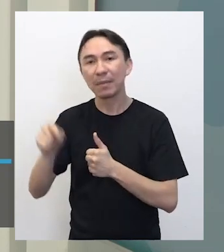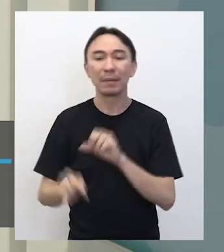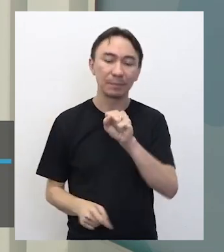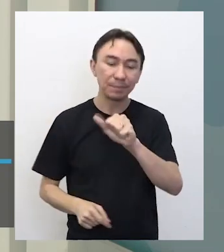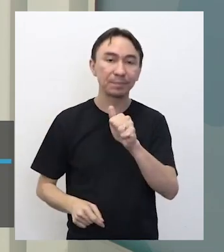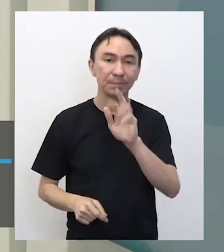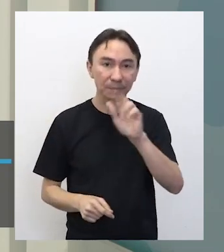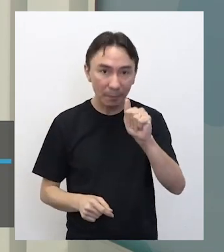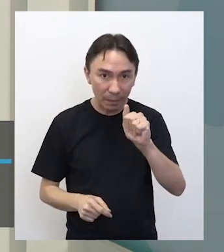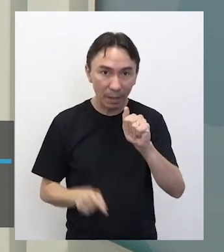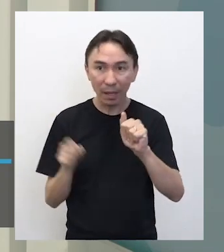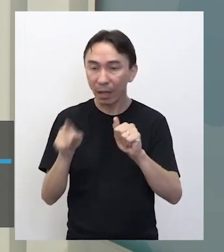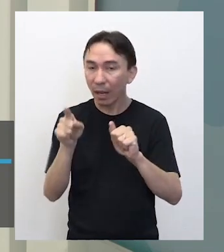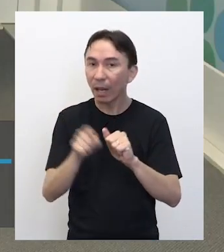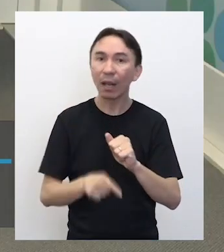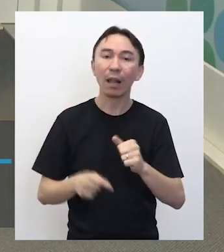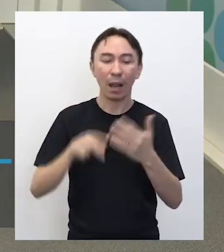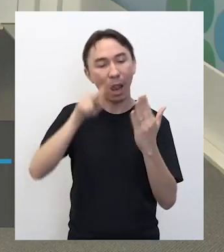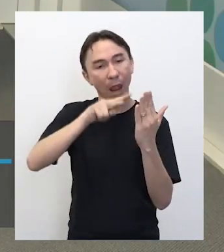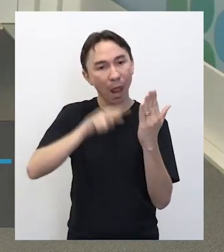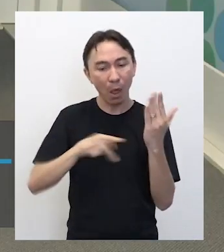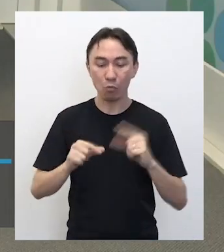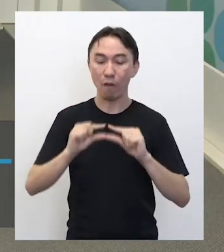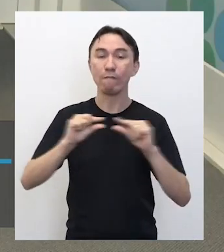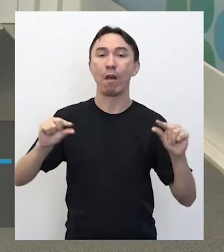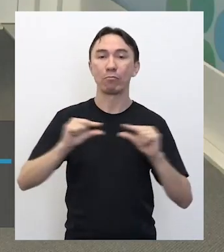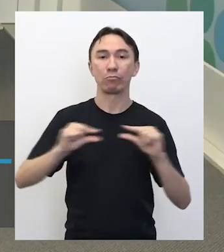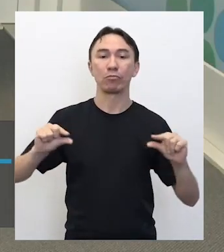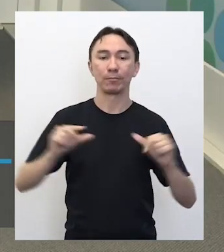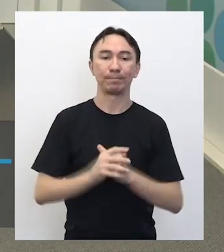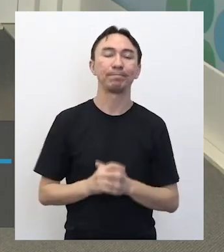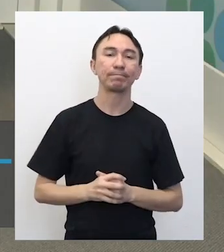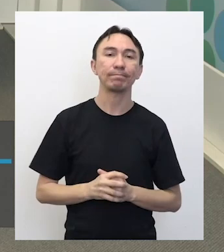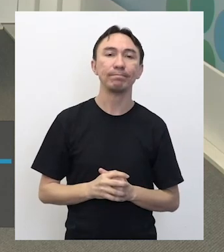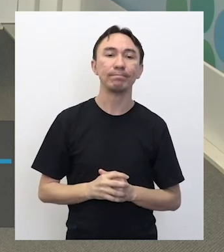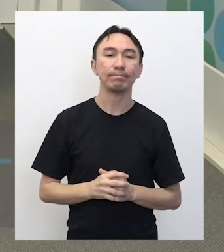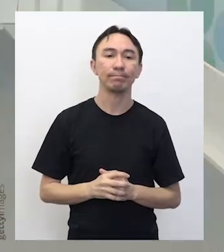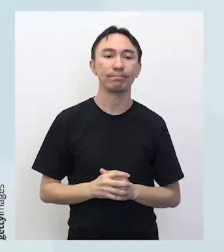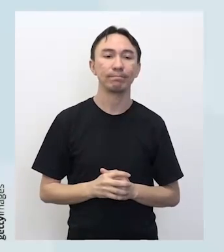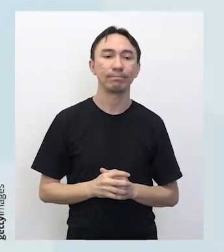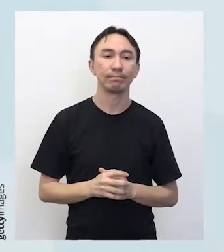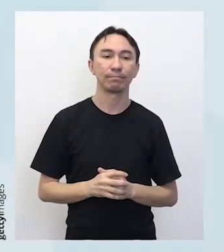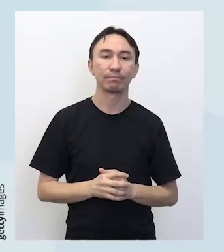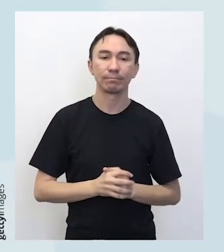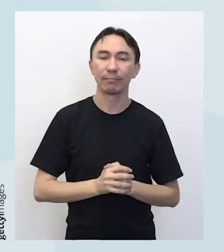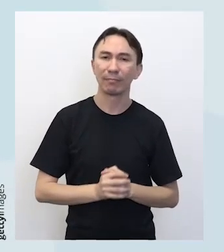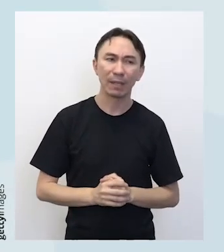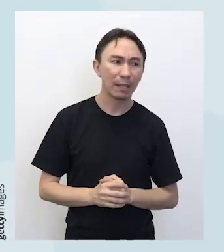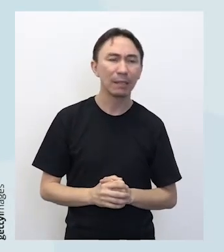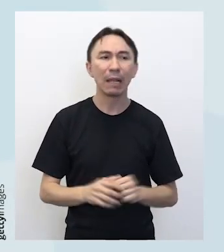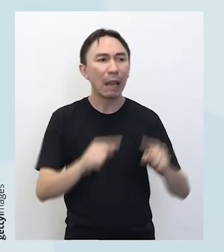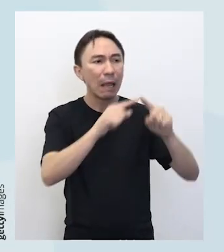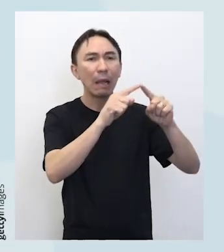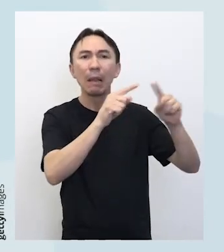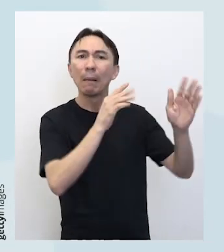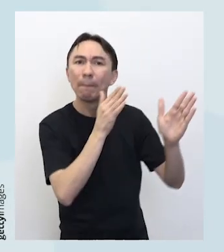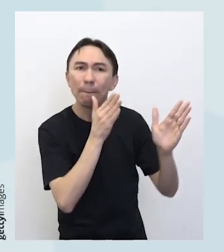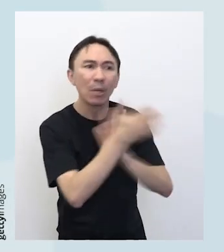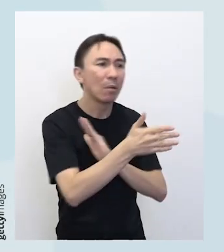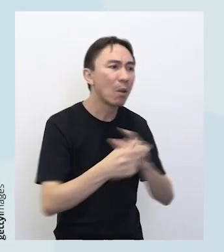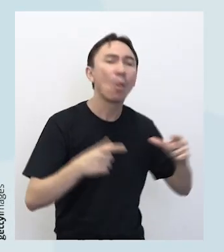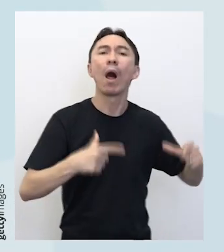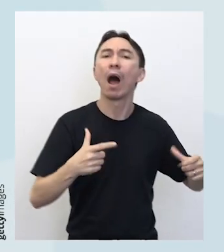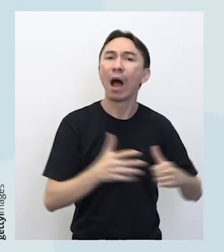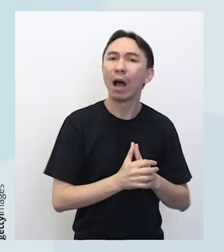do dia. Pode ser, Sara? Sim, vamos lá. Então, vamos lá. Onde fica a saída? Perguntou Alice ao gato que